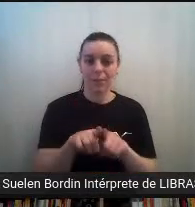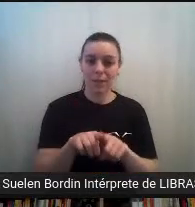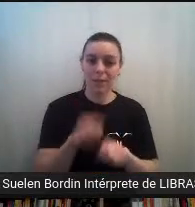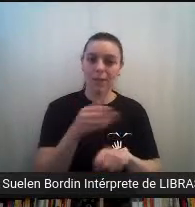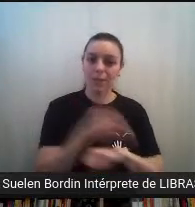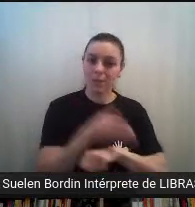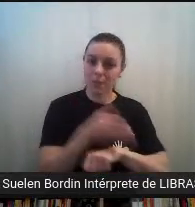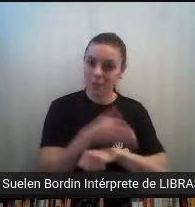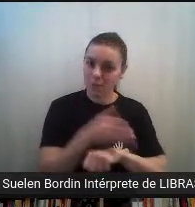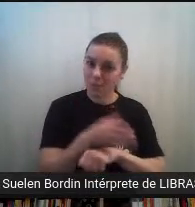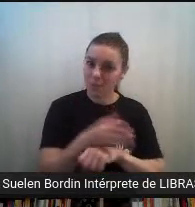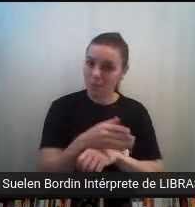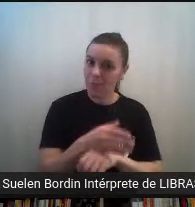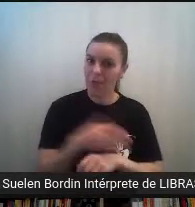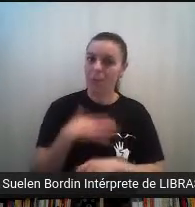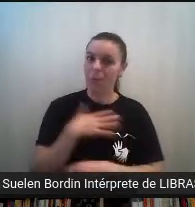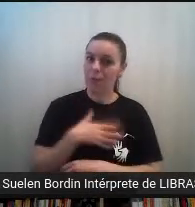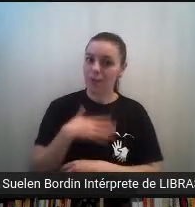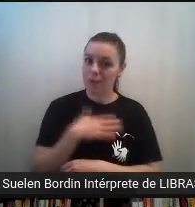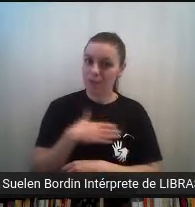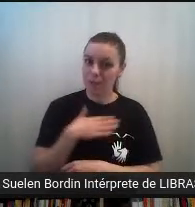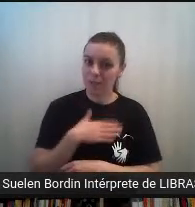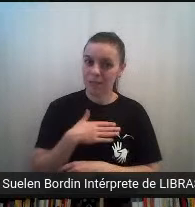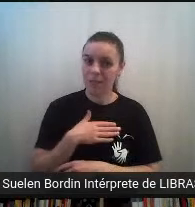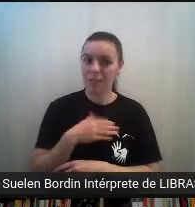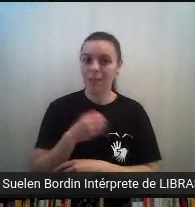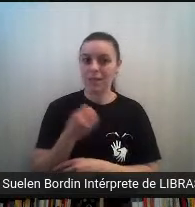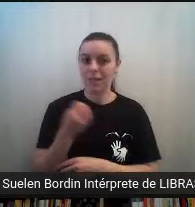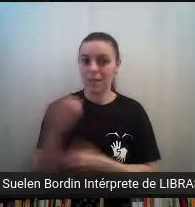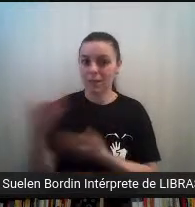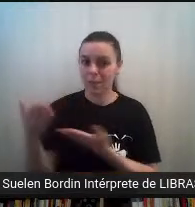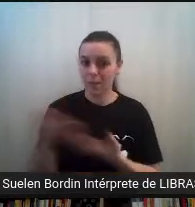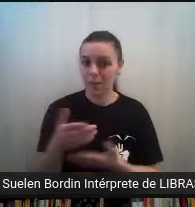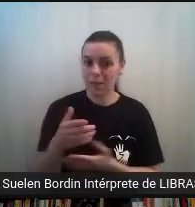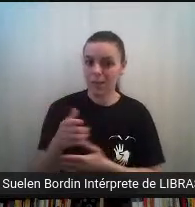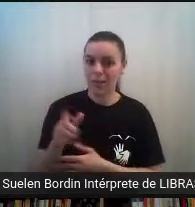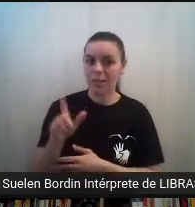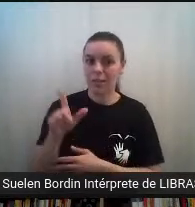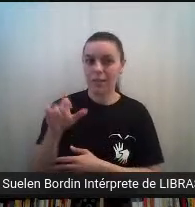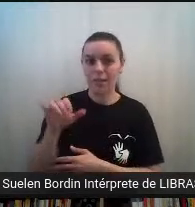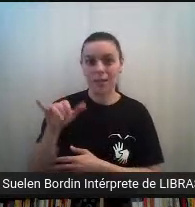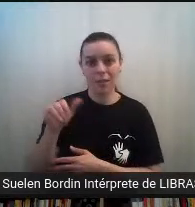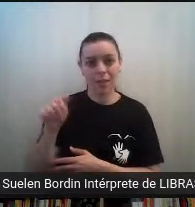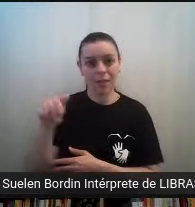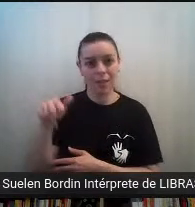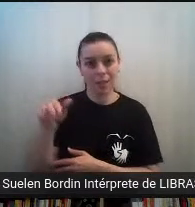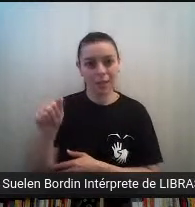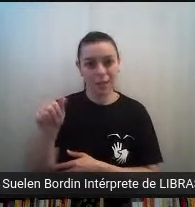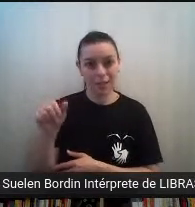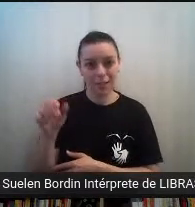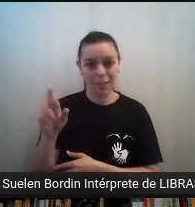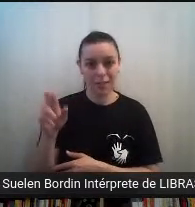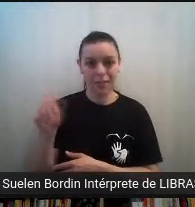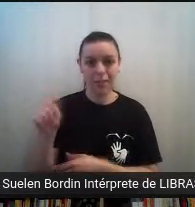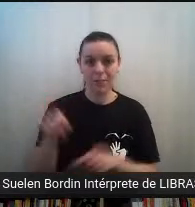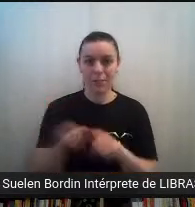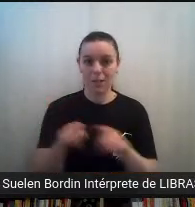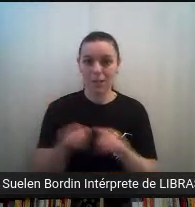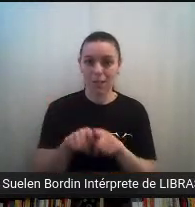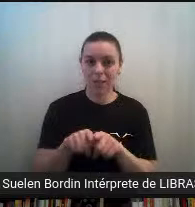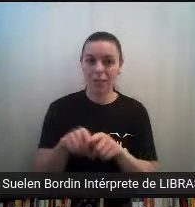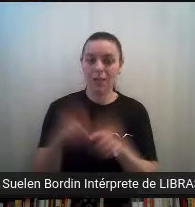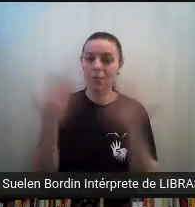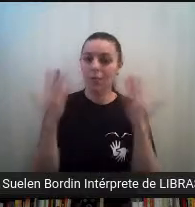conversa. Obrigada, Lainara, pelo convite. E eu queria também parabenizar os organizadores